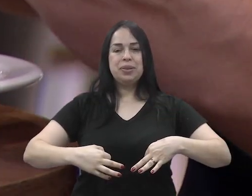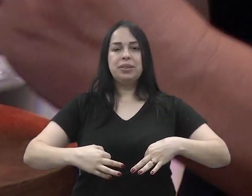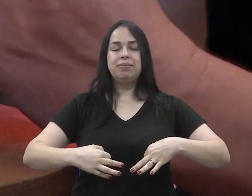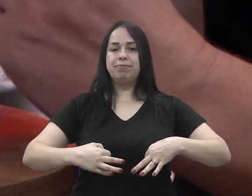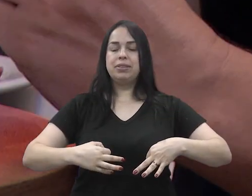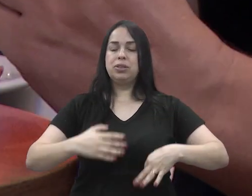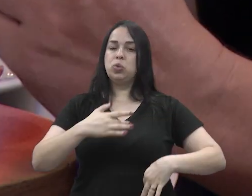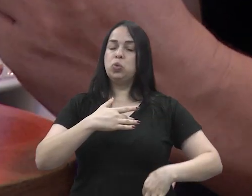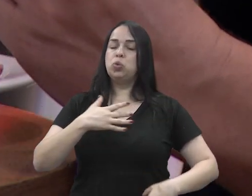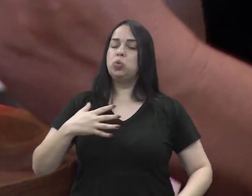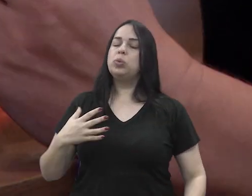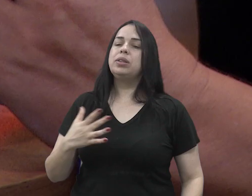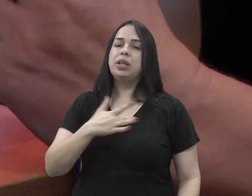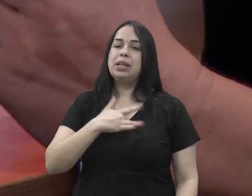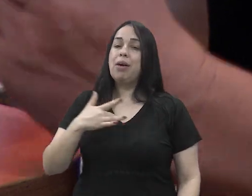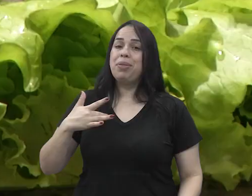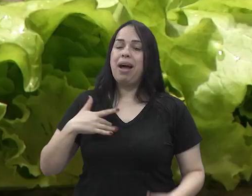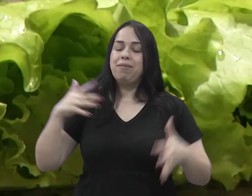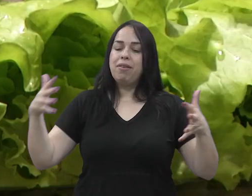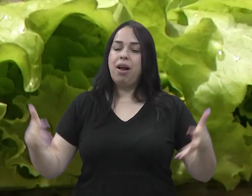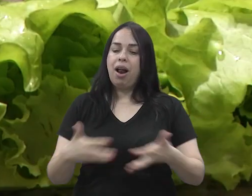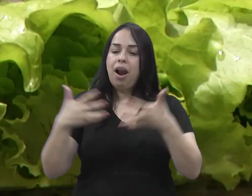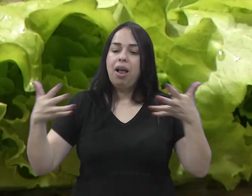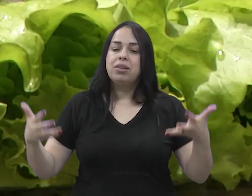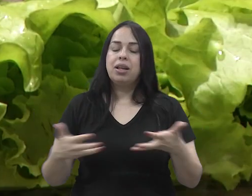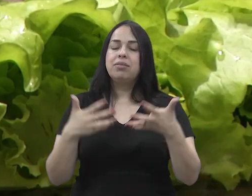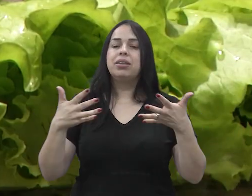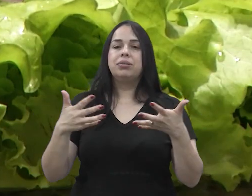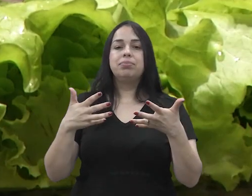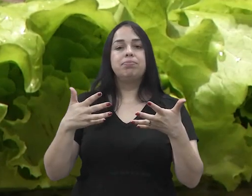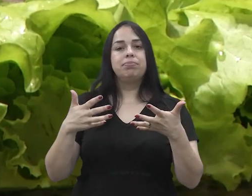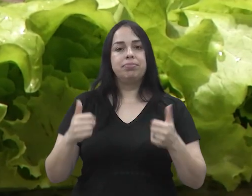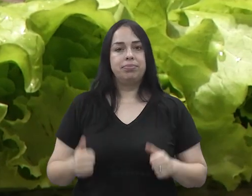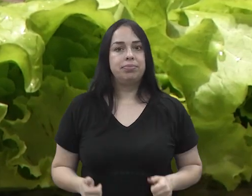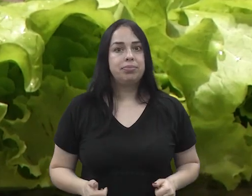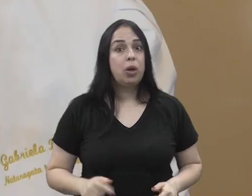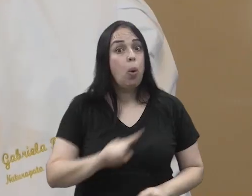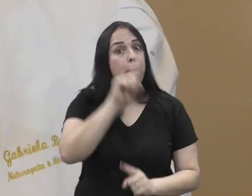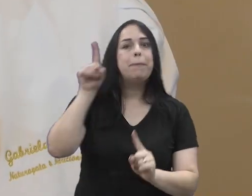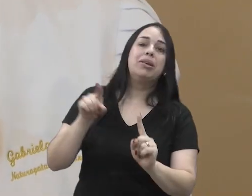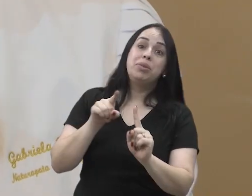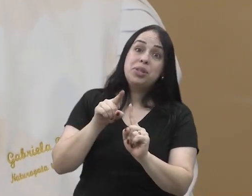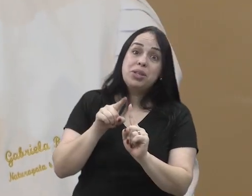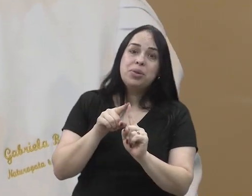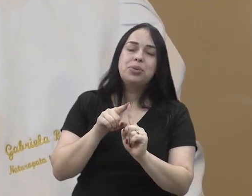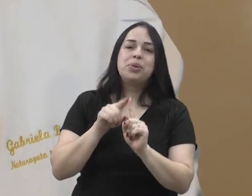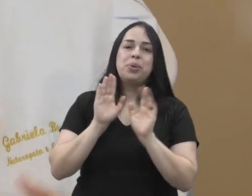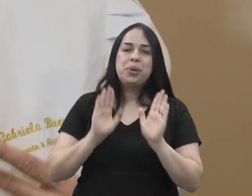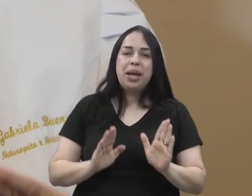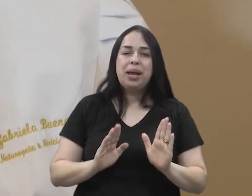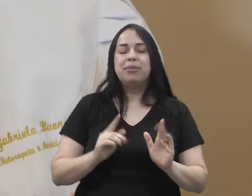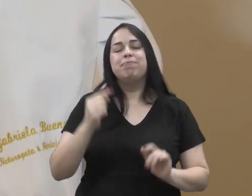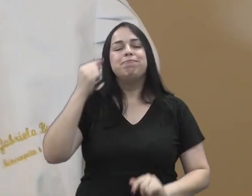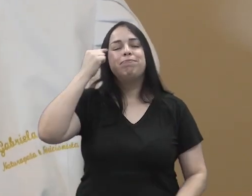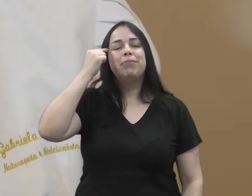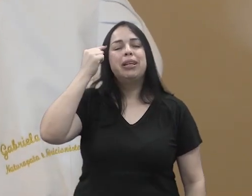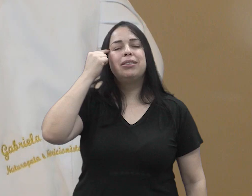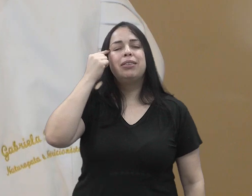ser pensados de forma saudável e, principalmente, sustentável. A ideia é a gente fazer